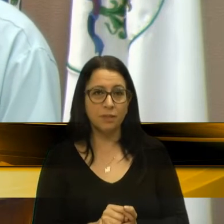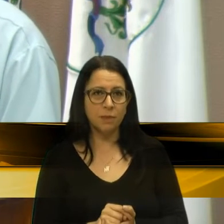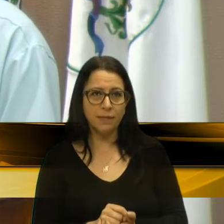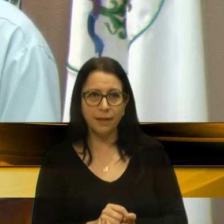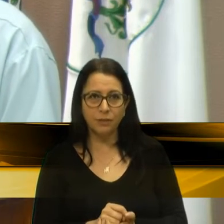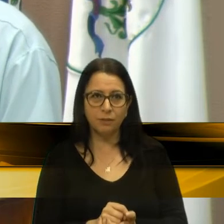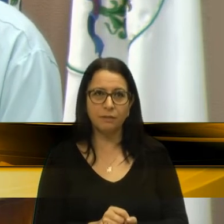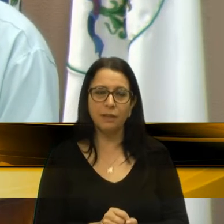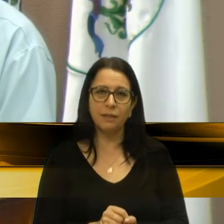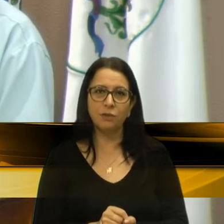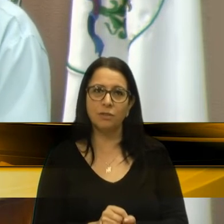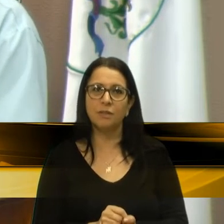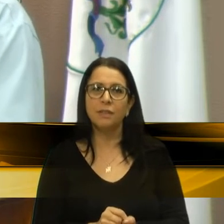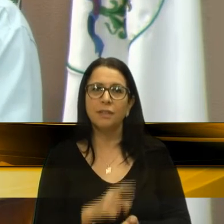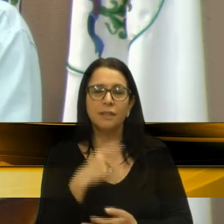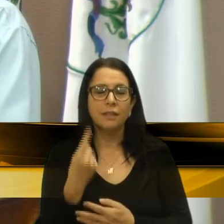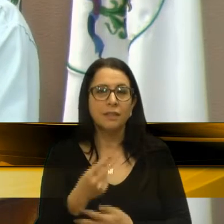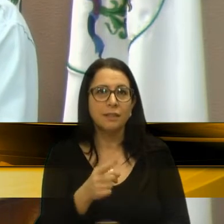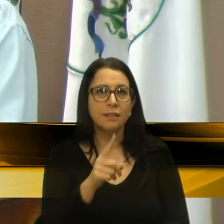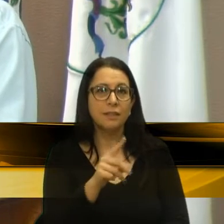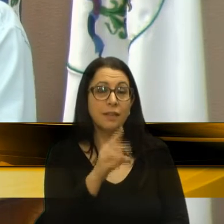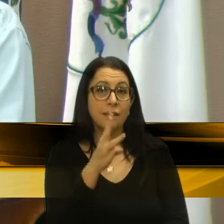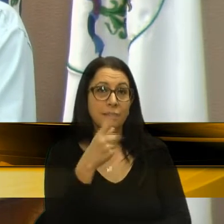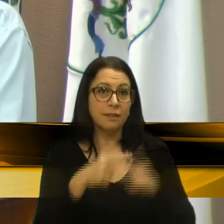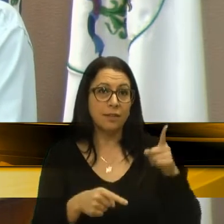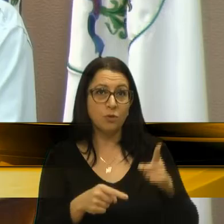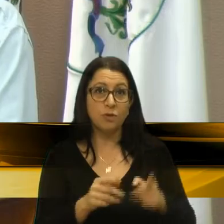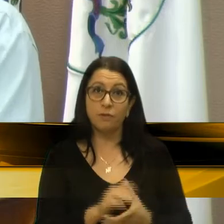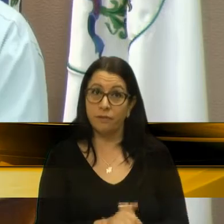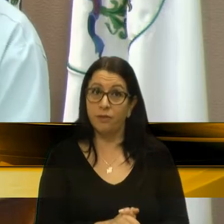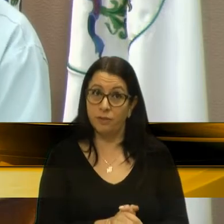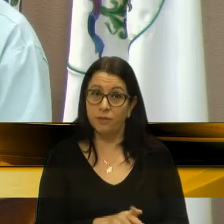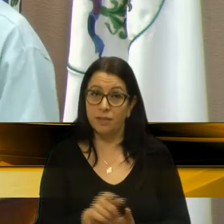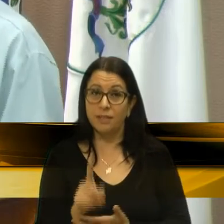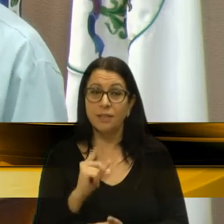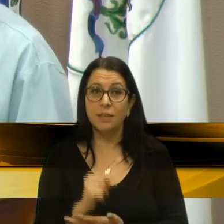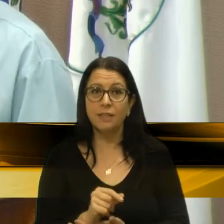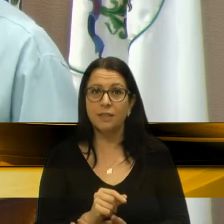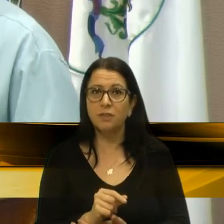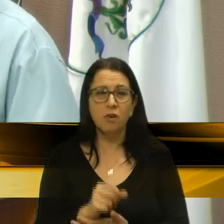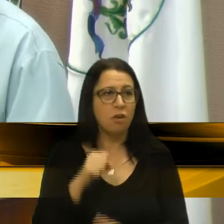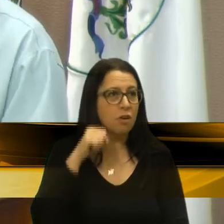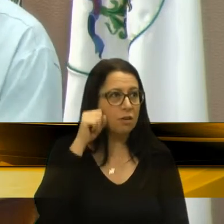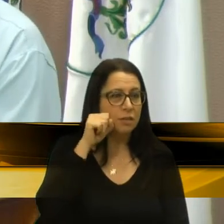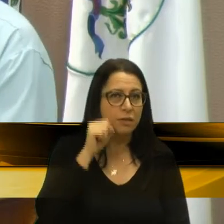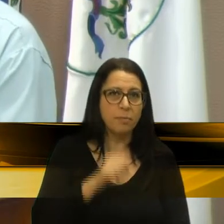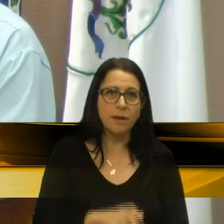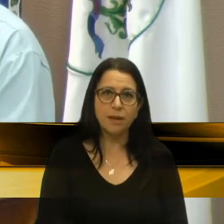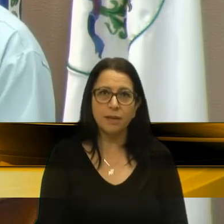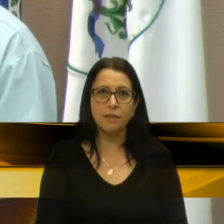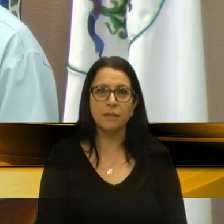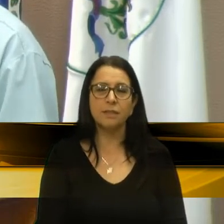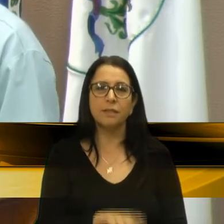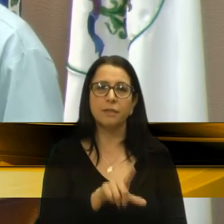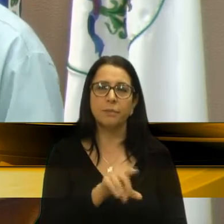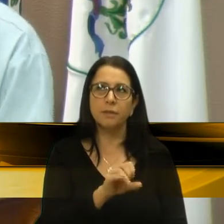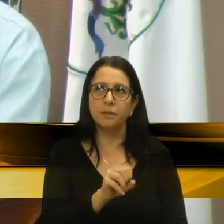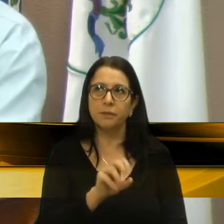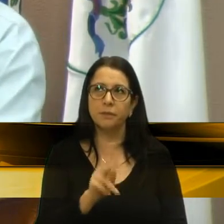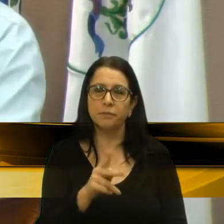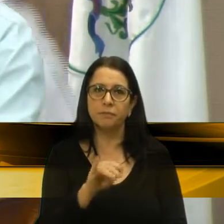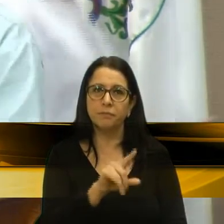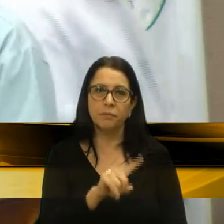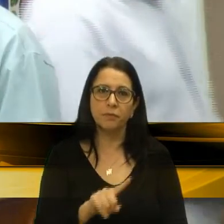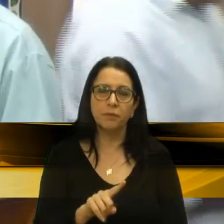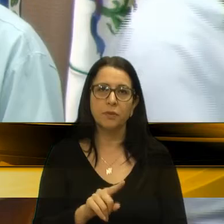às 15 30 na seca então estará o senador luis carlos góes sobre a questão